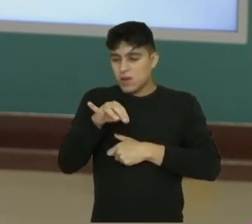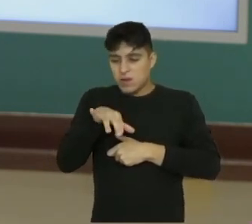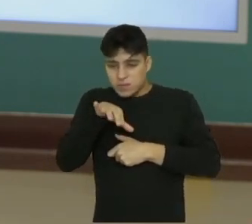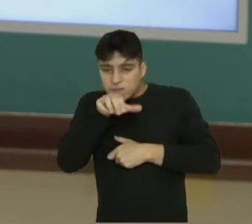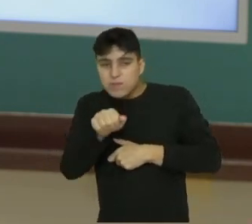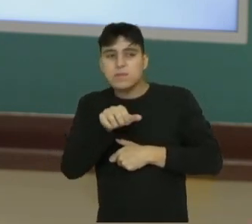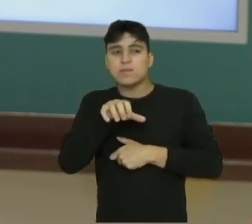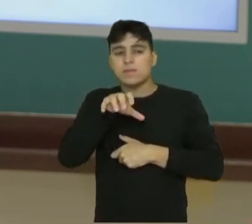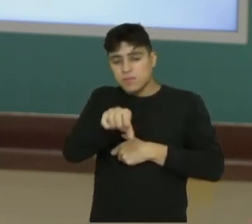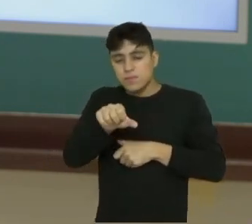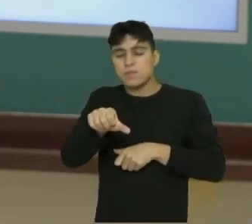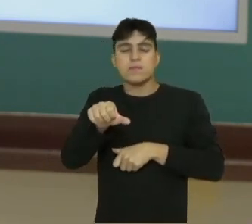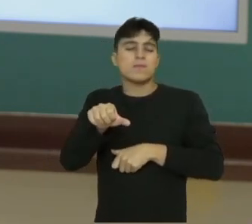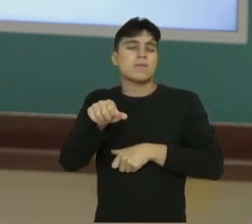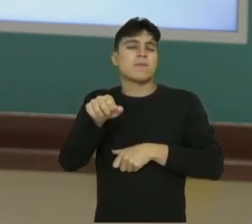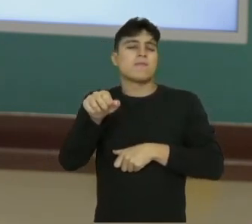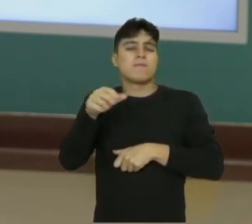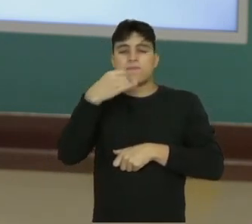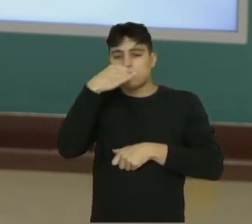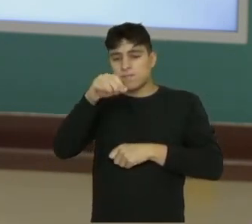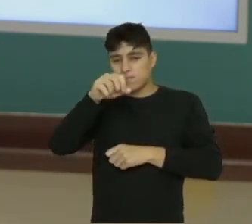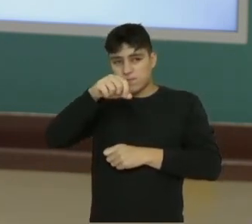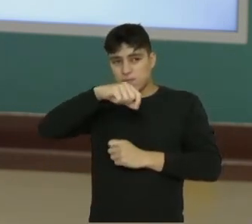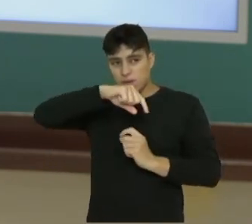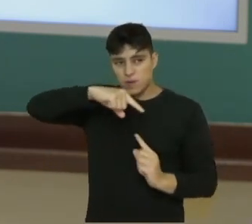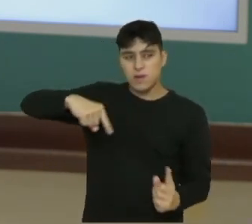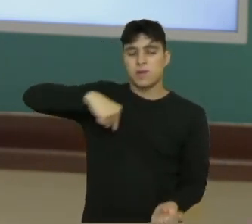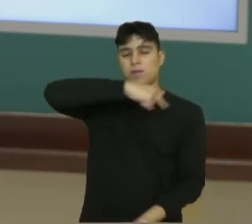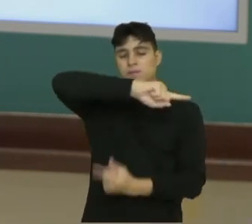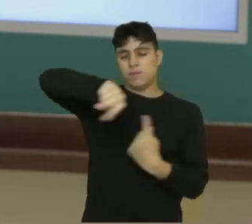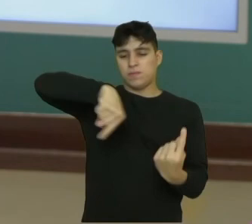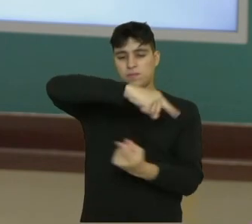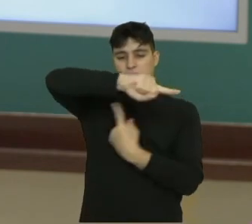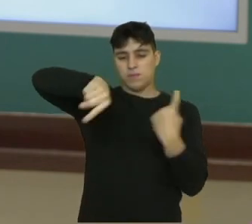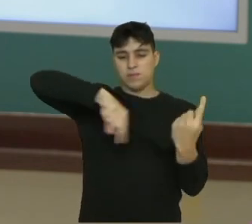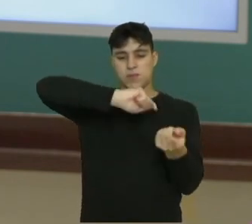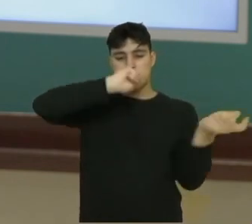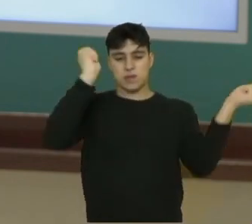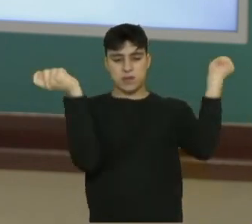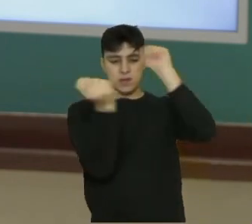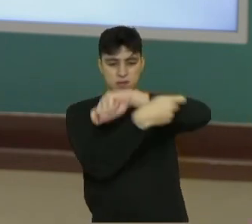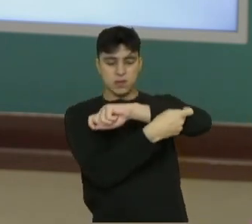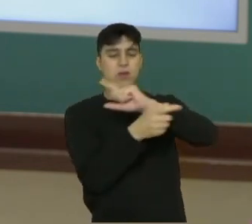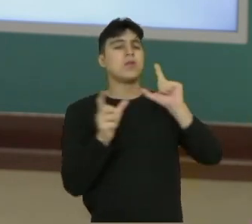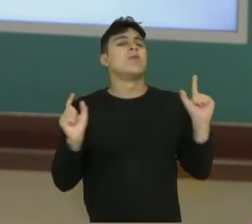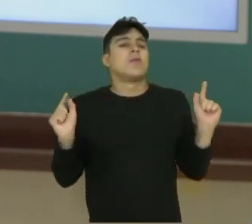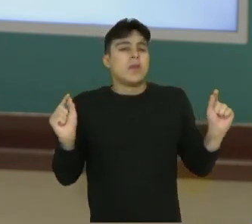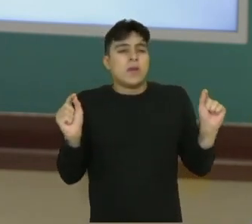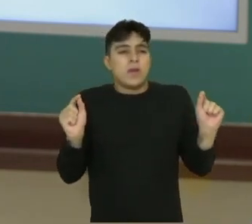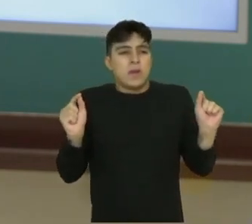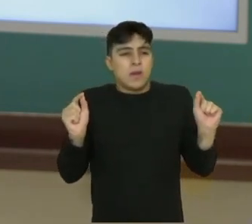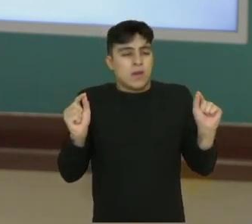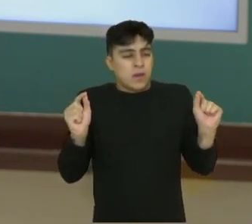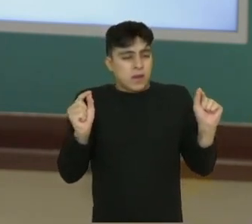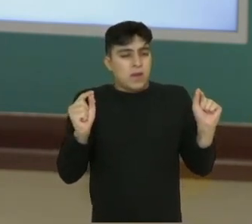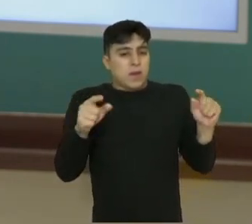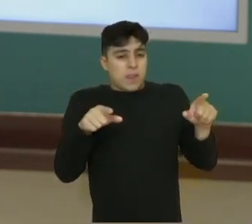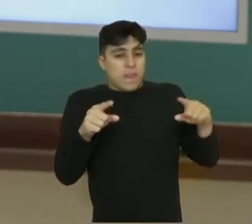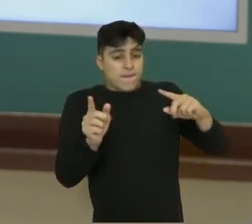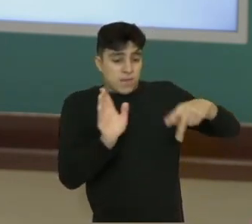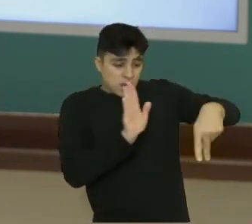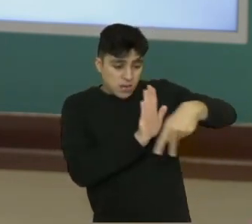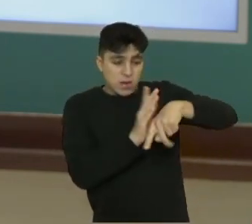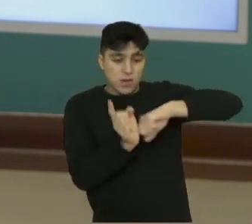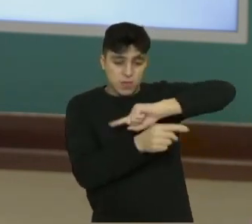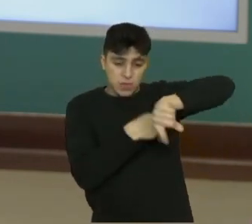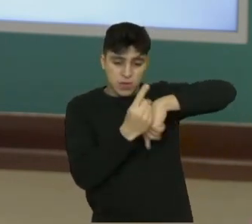Pega essa parte dessa energia e aí você vê um gerador, que ele faz a parte da conversão da energia cinética, ou seja, energia de rotação